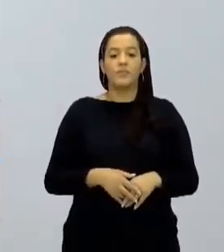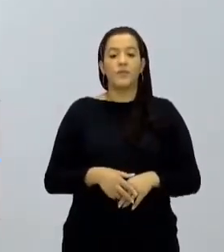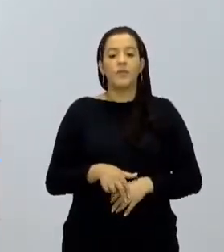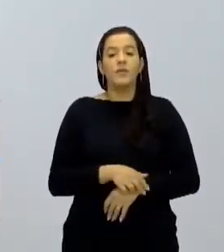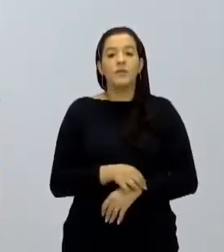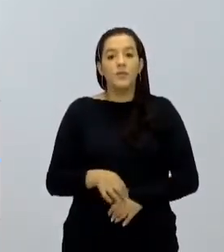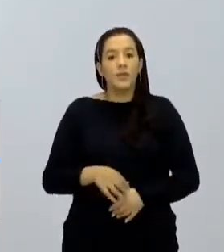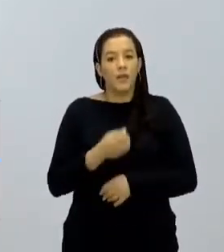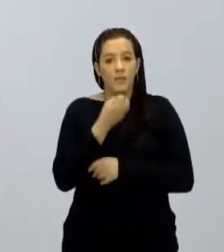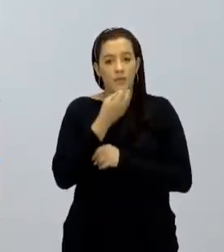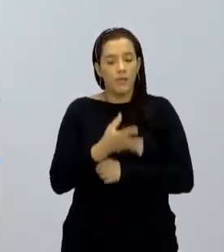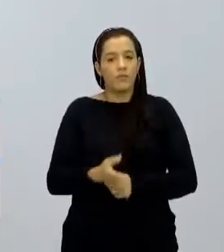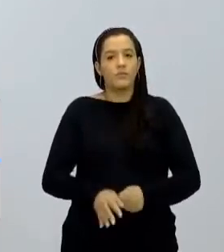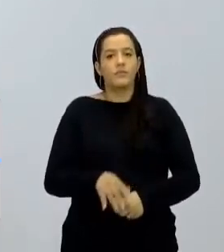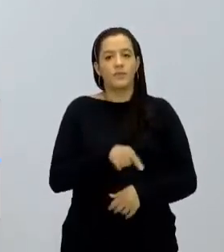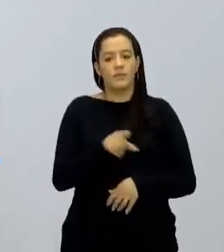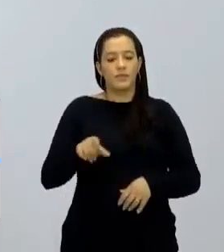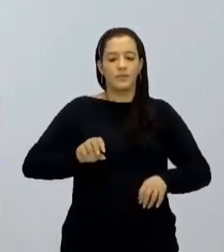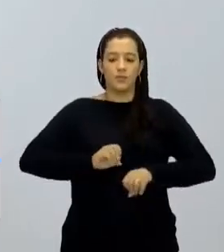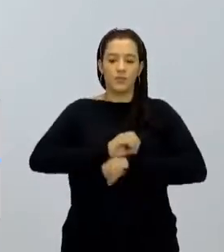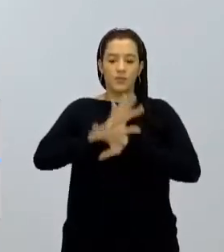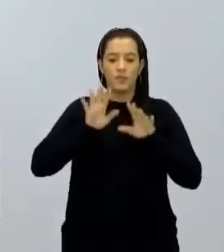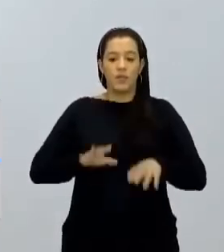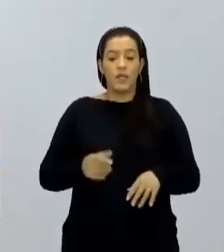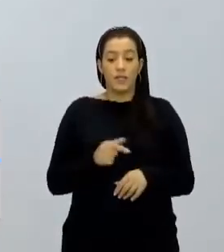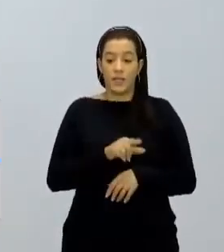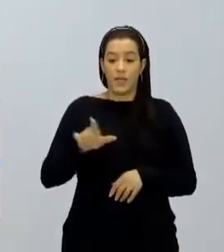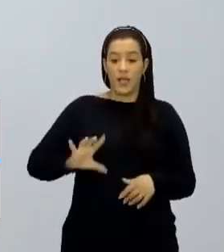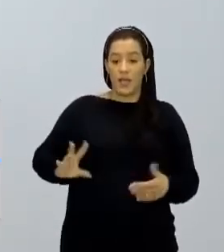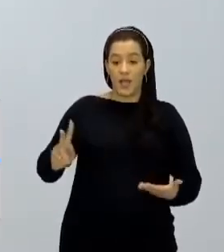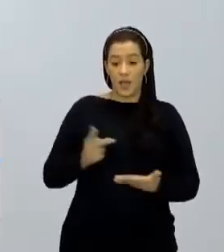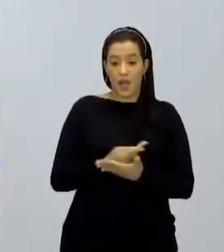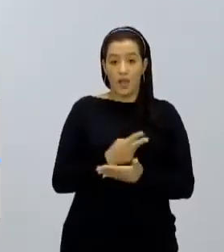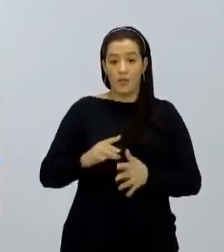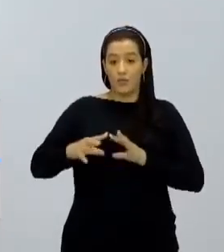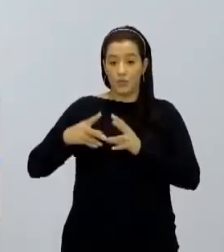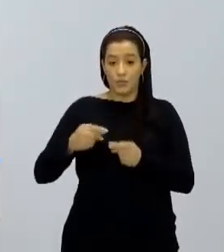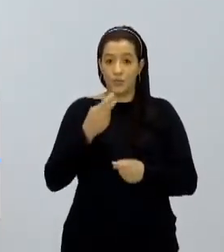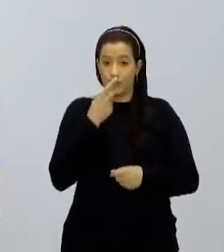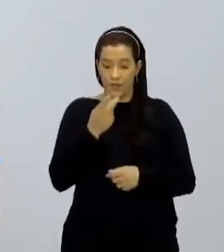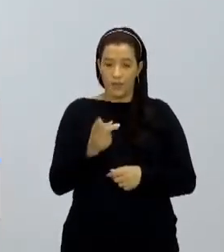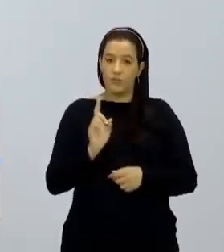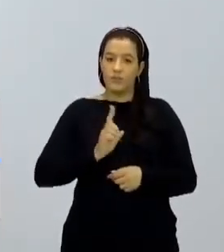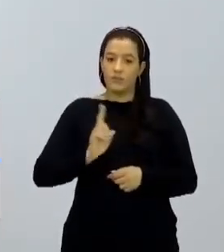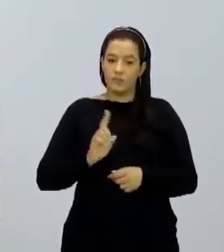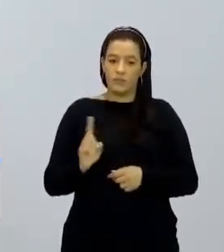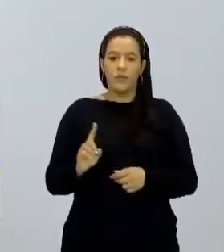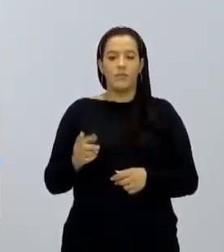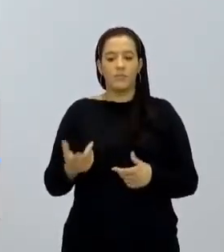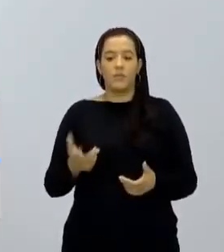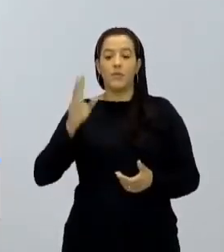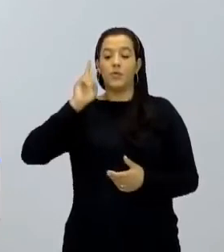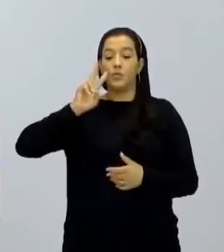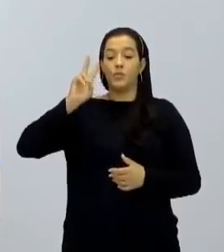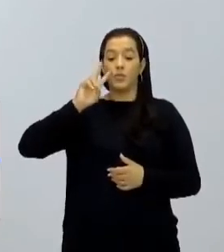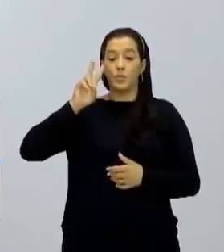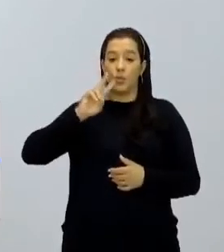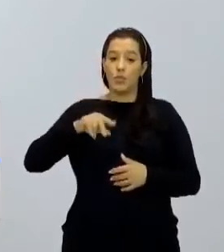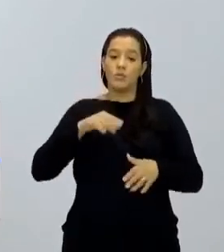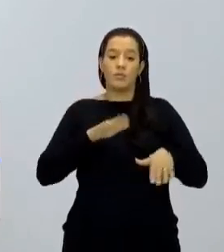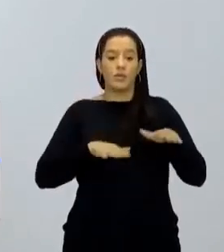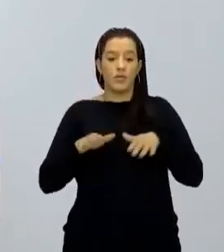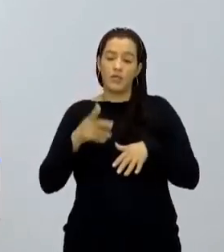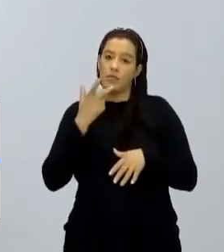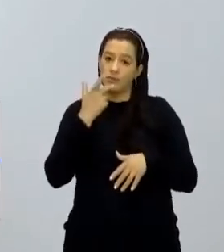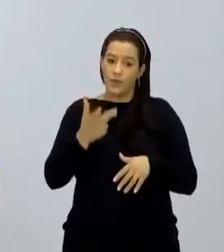tenha esclarecido. Né? Não quer dizer que está errado tudo que foi dito aqui, pelo amor de Deus, é o que eu falei. Historicamente, a gente fala mesmo do